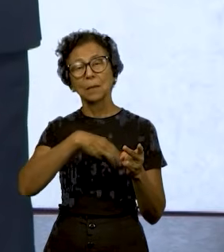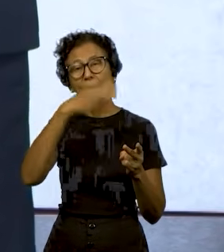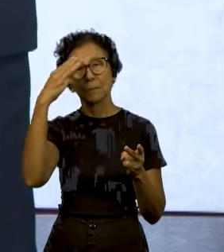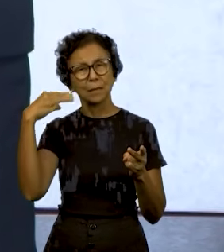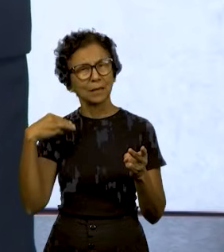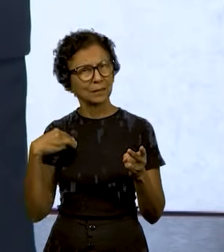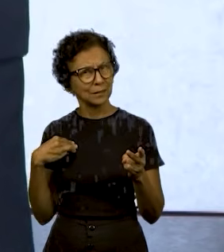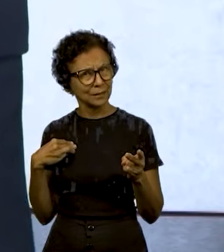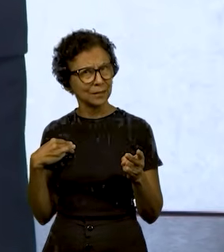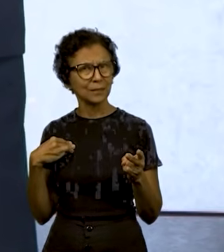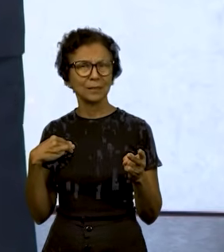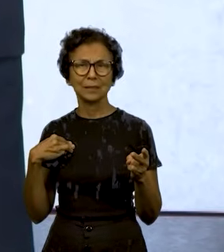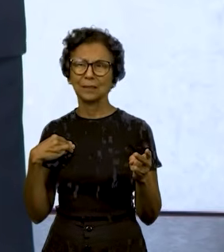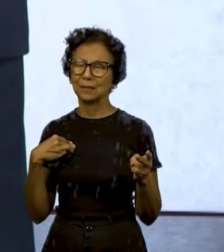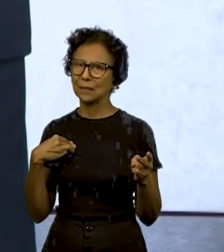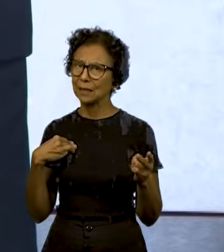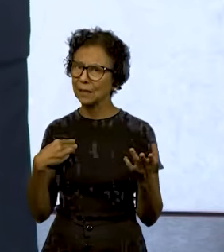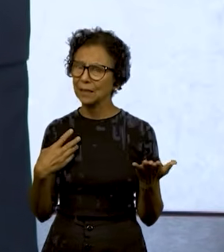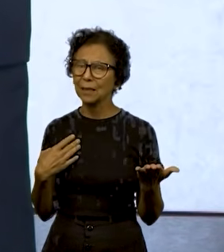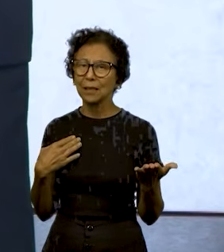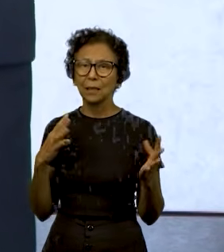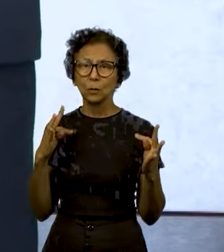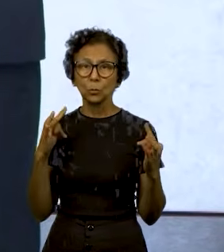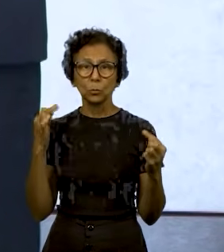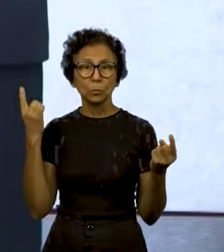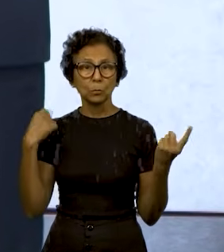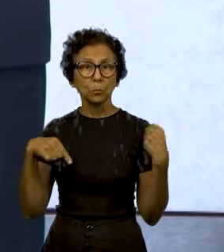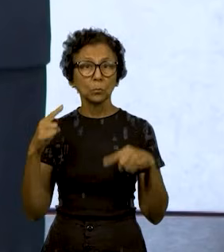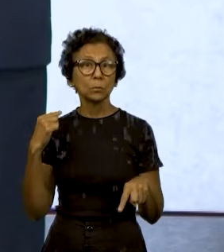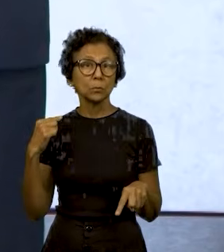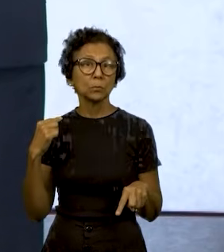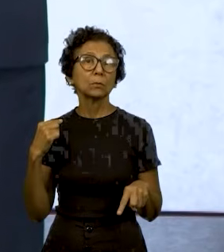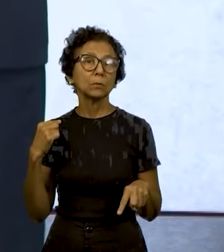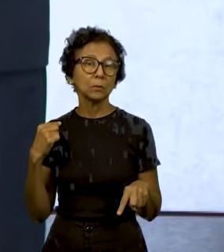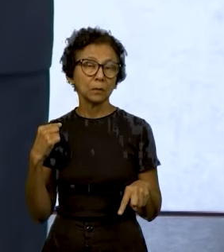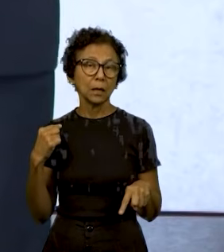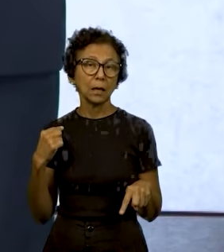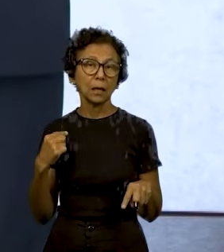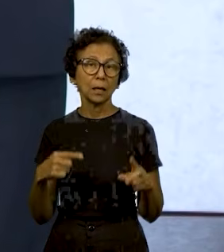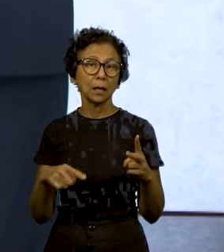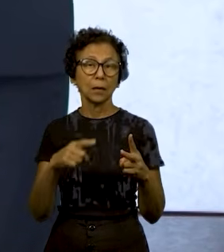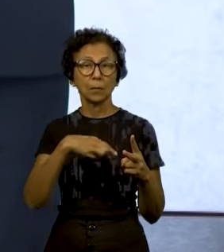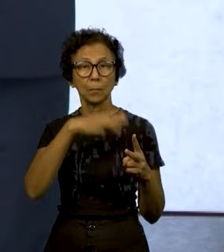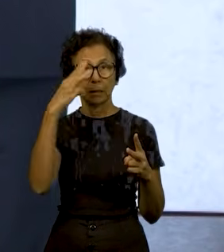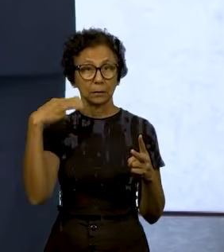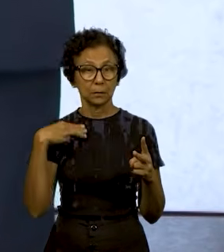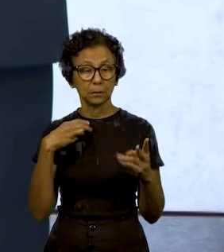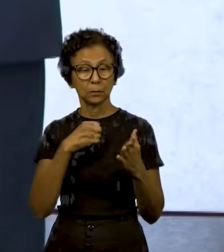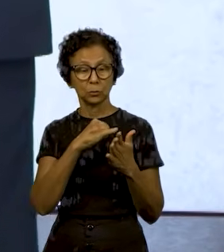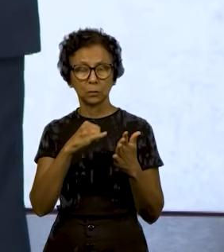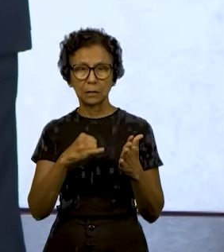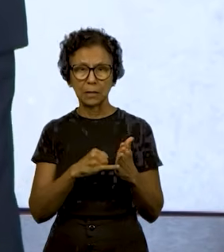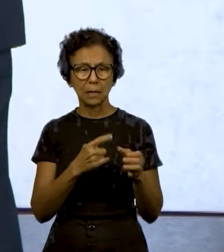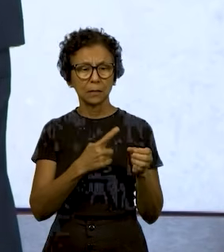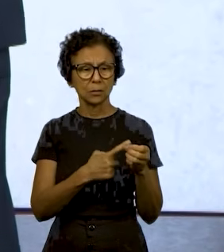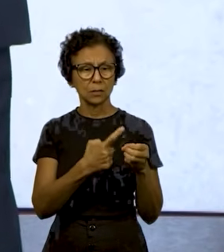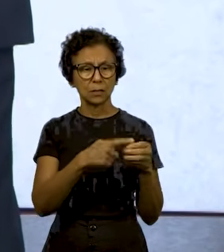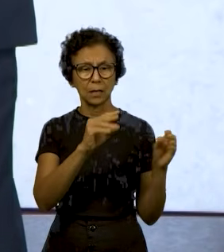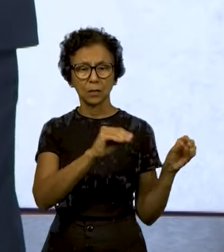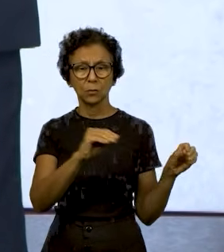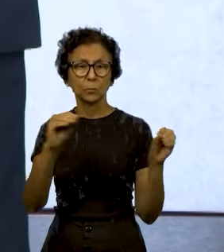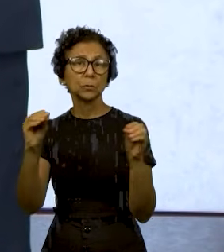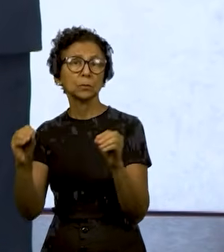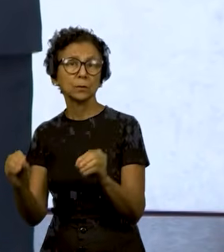de cidade. Nós vemos que tudo isso aconteceu e tudo isso tem acontecido em todo aquele que tem